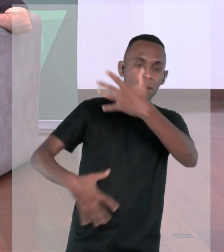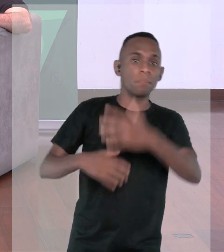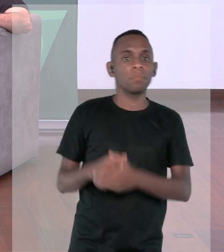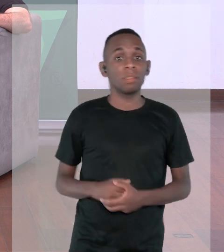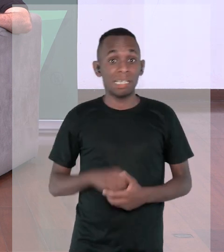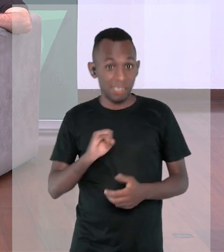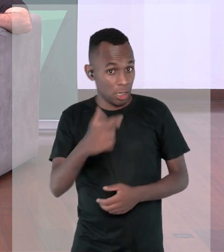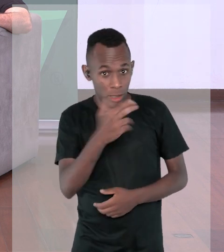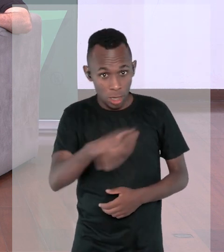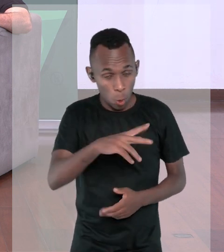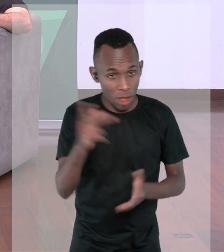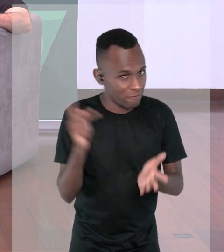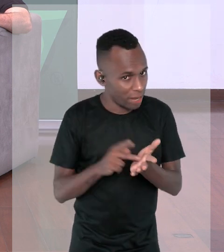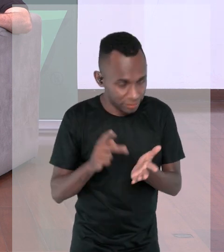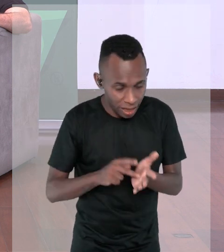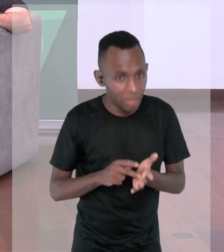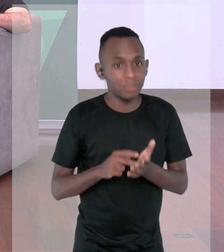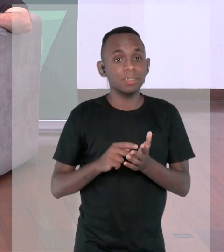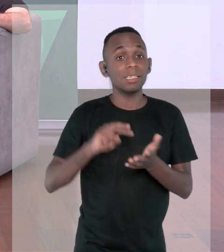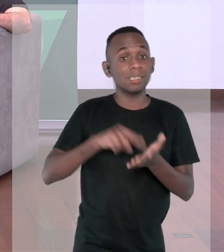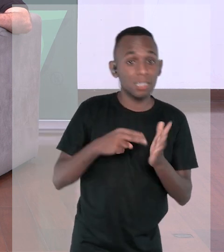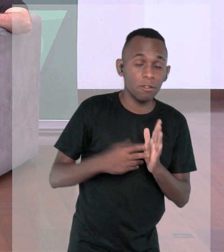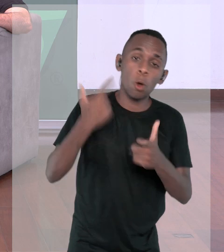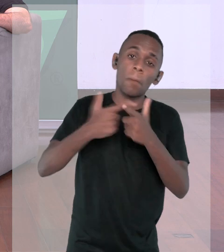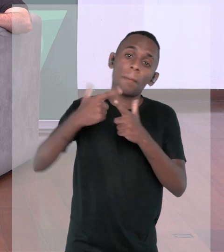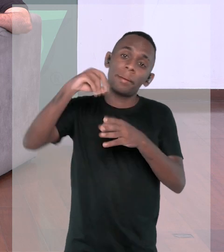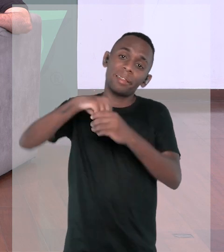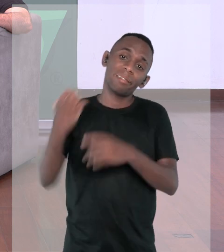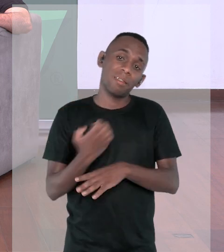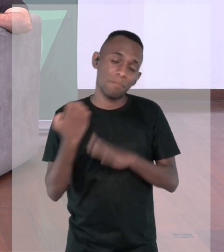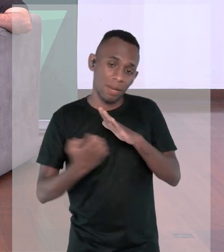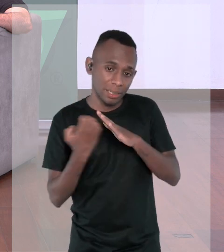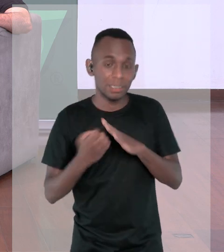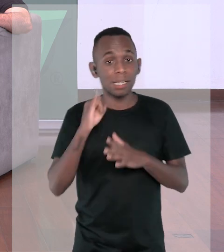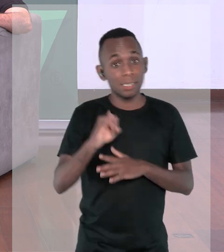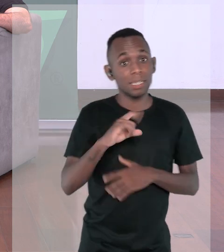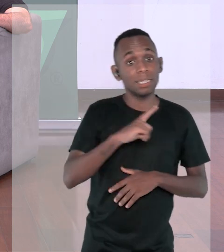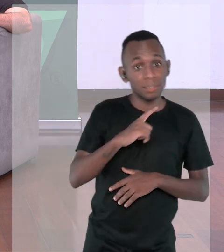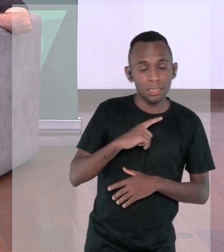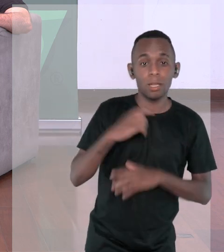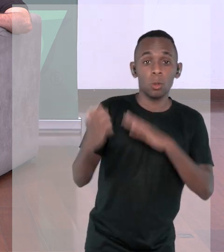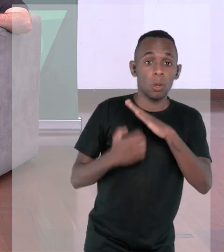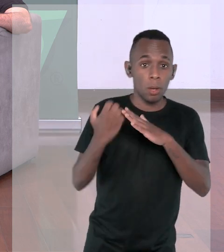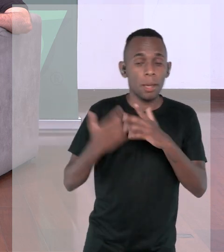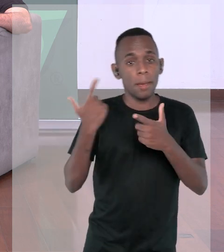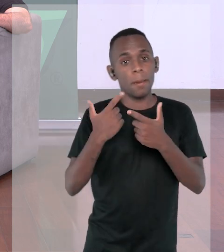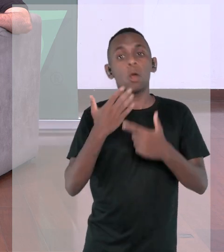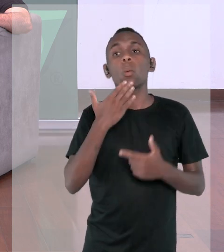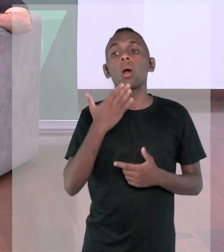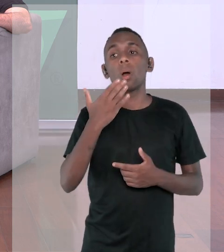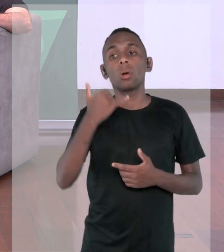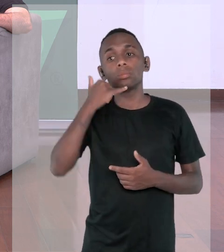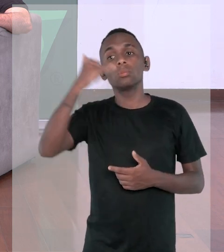Quando não é verdade esse bilhete, vira uma crise corporativa. E quando tem uma crise de imagem, qual é o telefone que toca?